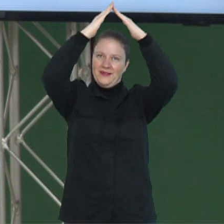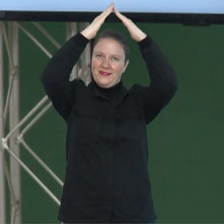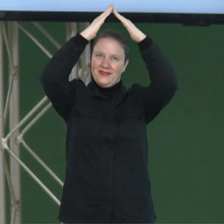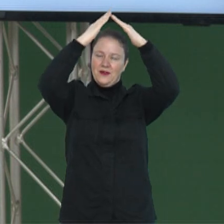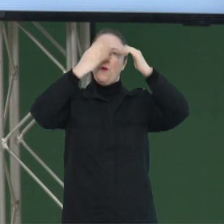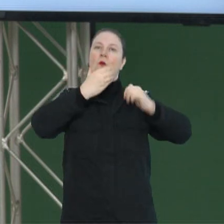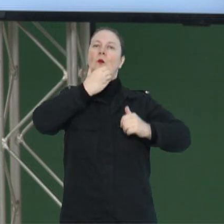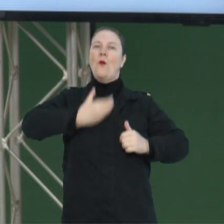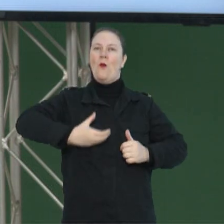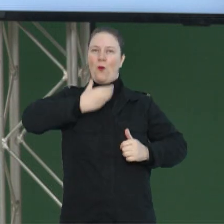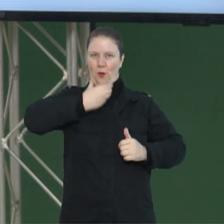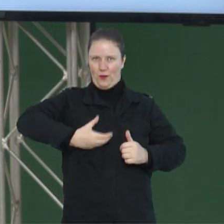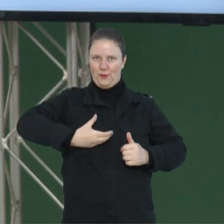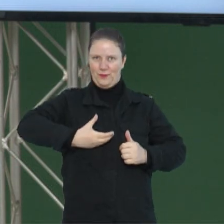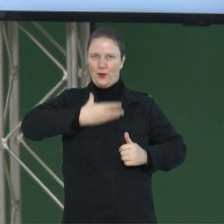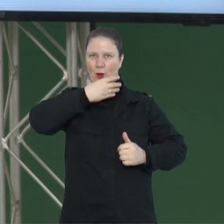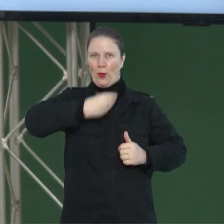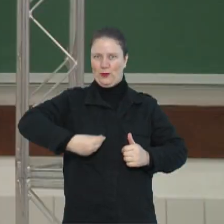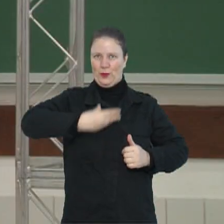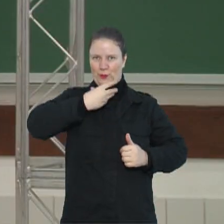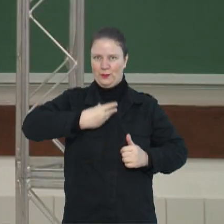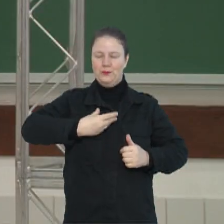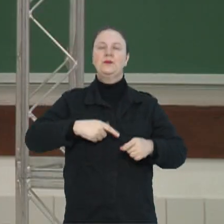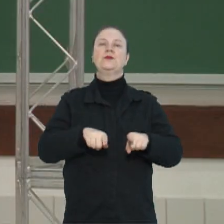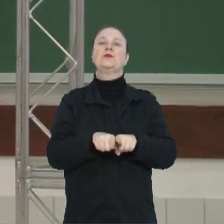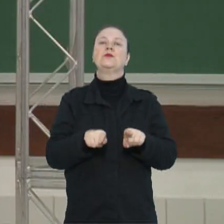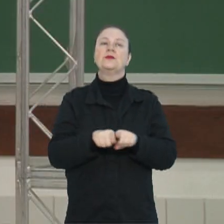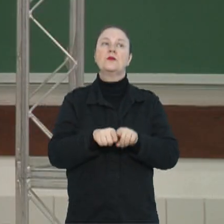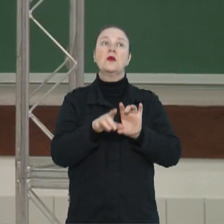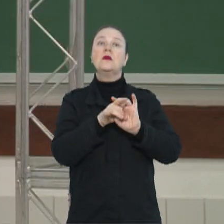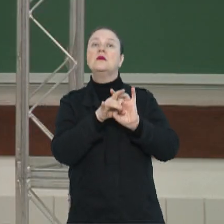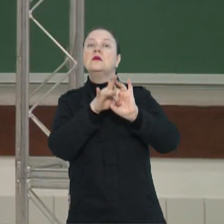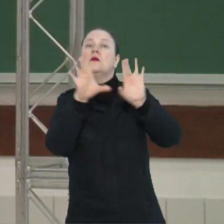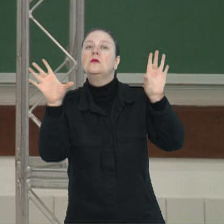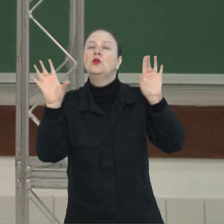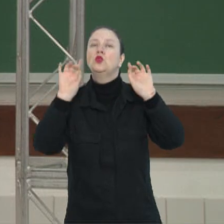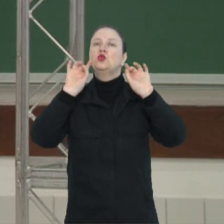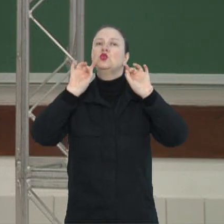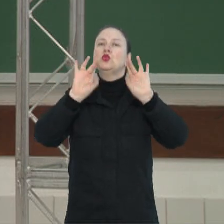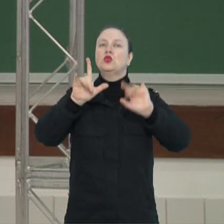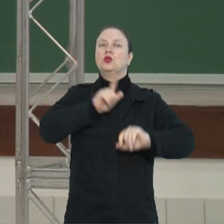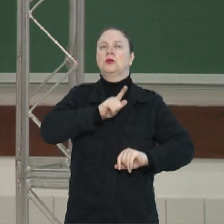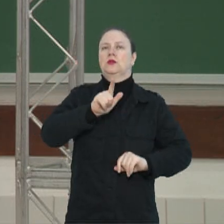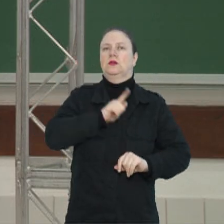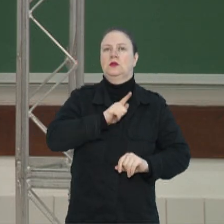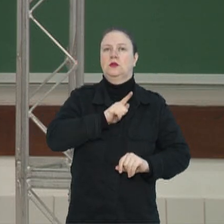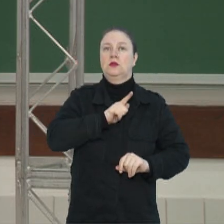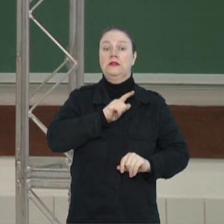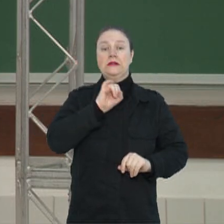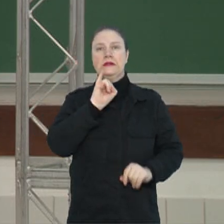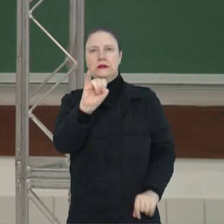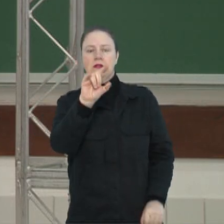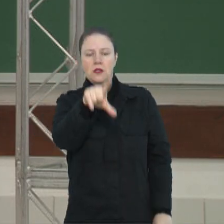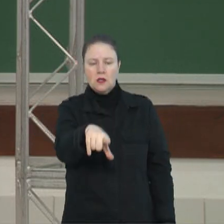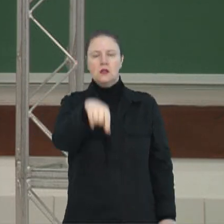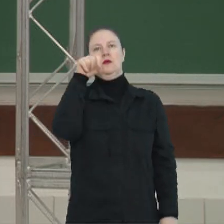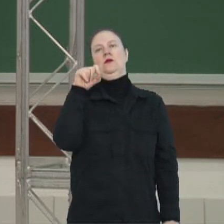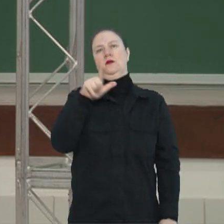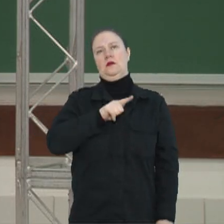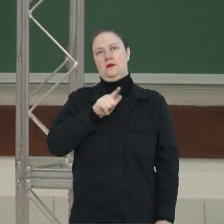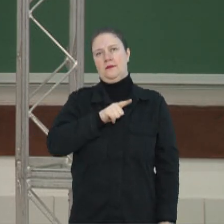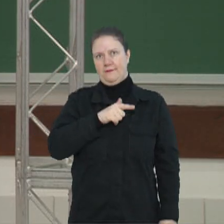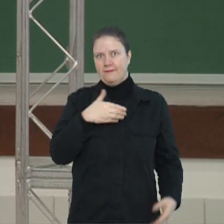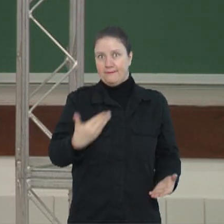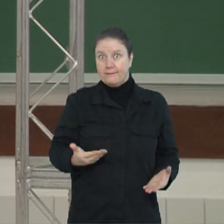Tá? Ser livre, para os Agostinhos, a liberdade só existe quando existe escolha, né? Quando você